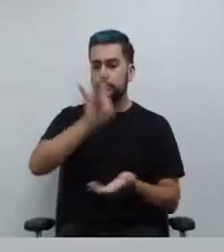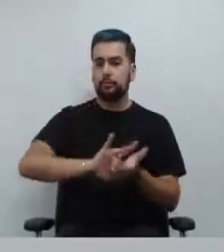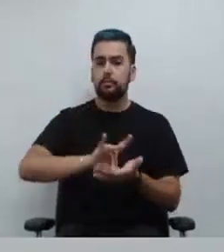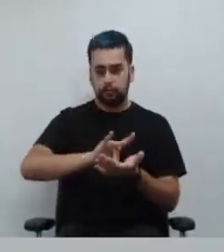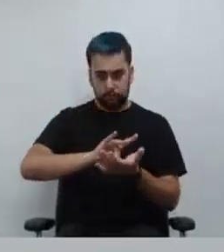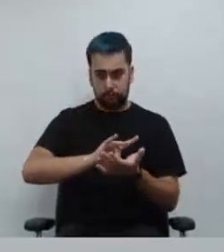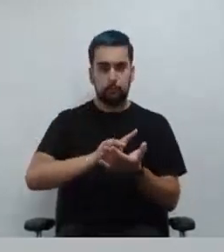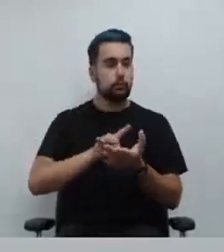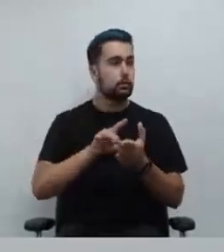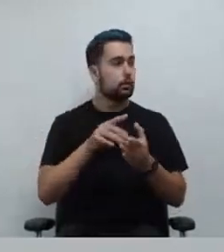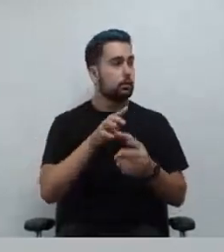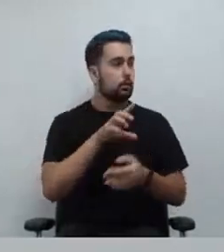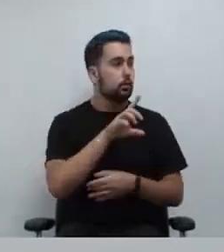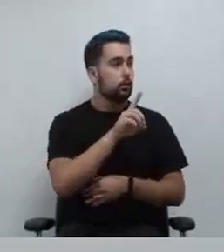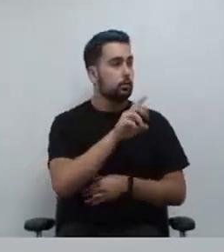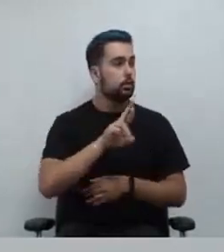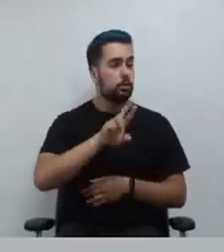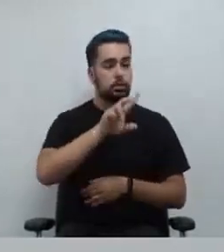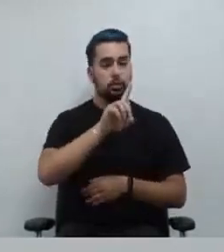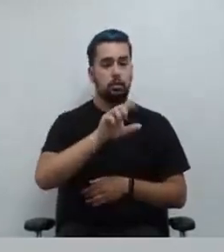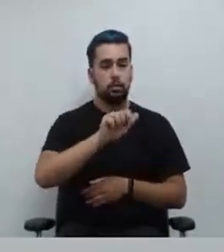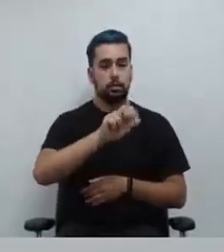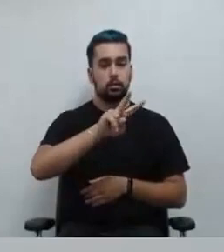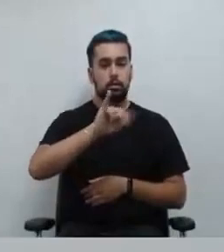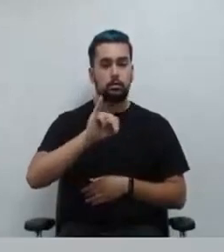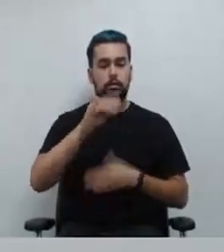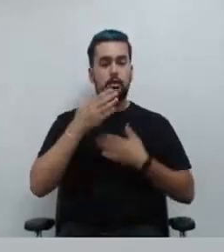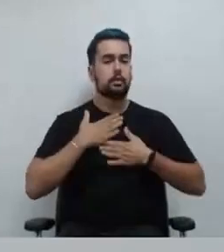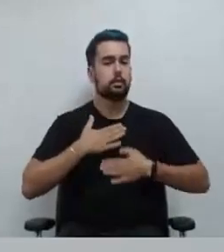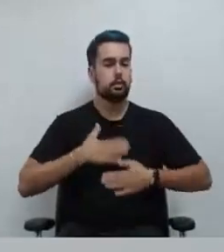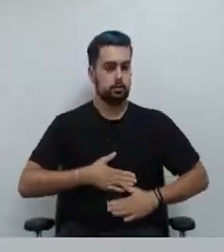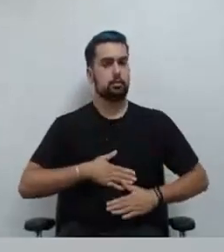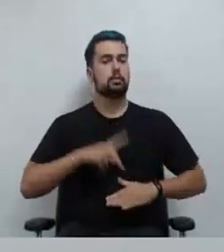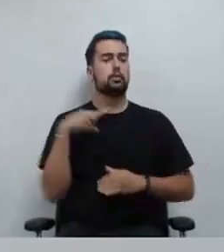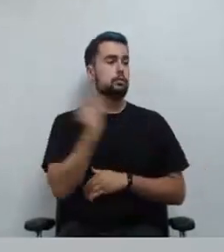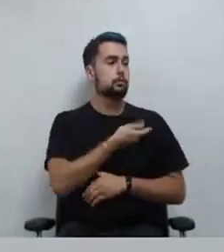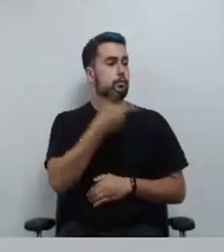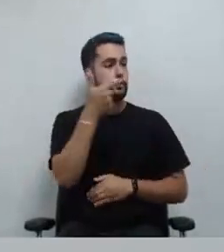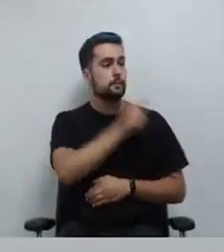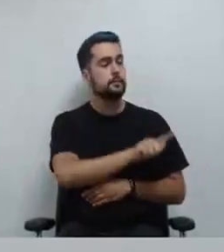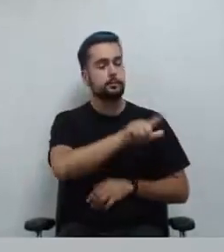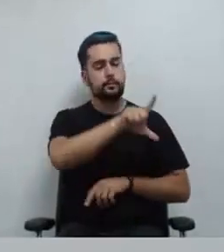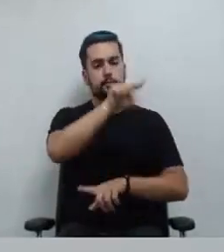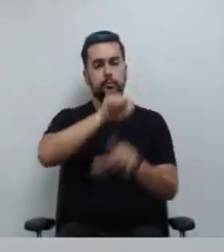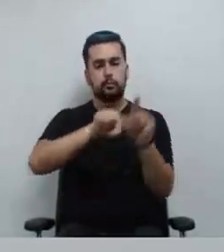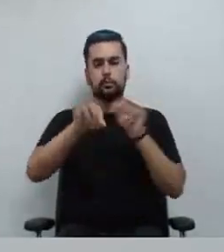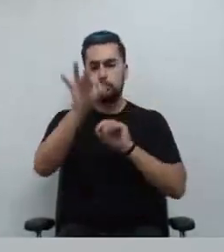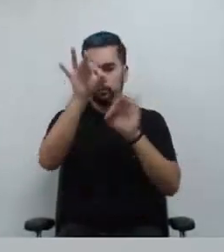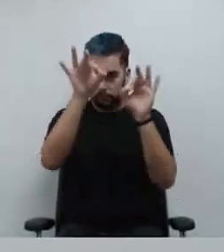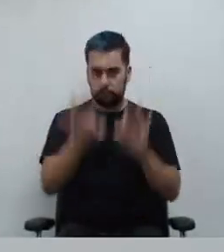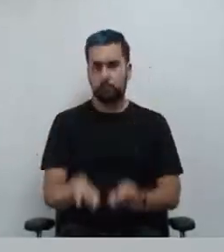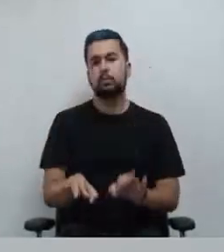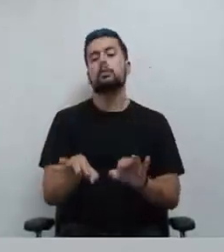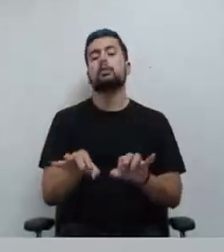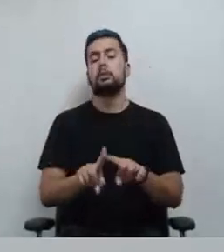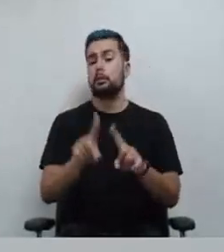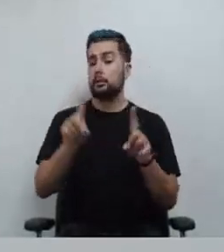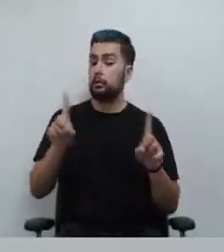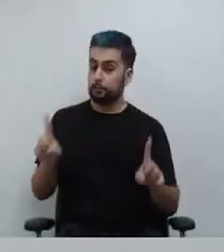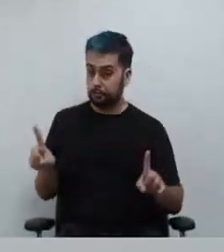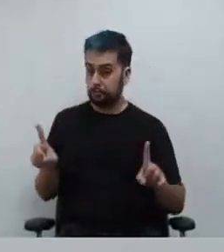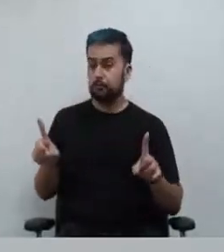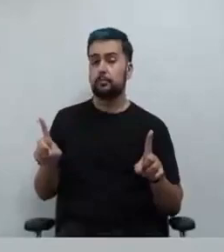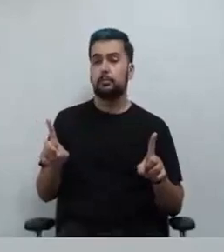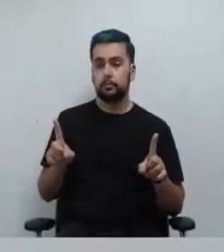disse o Davi, né, um pouquinho de tranquilidade aí para a gente poder tomar as medidas necessárias, mas sem